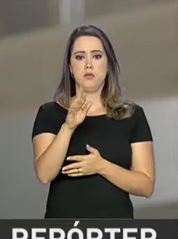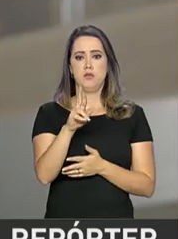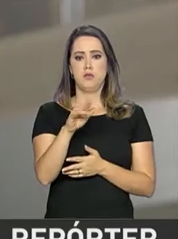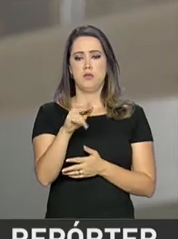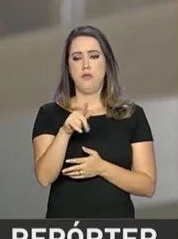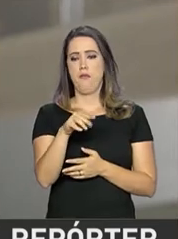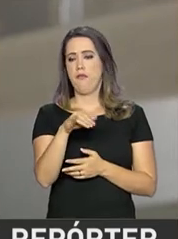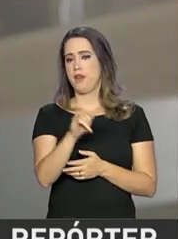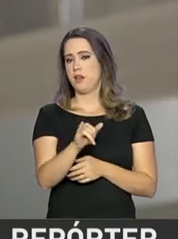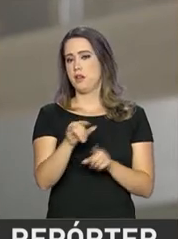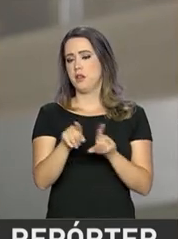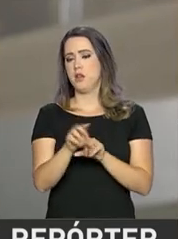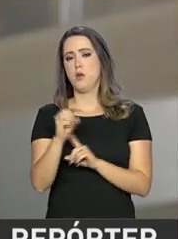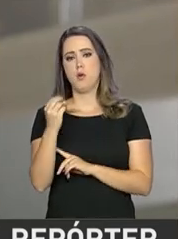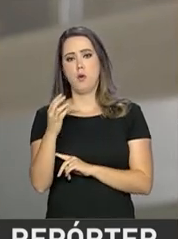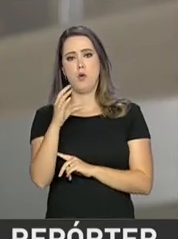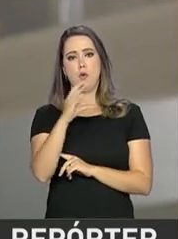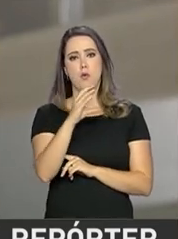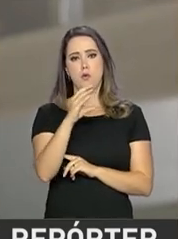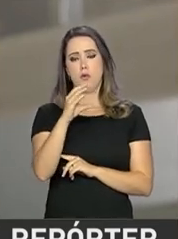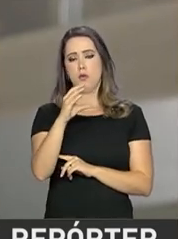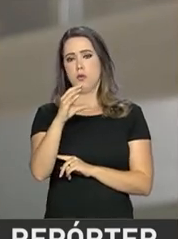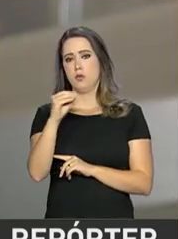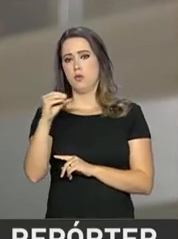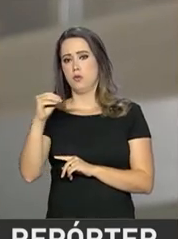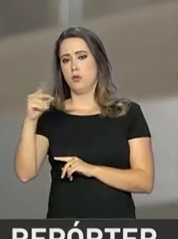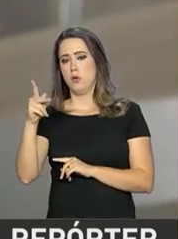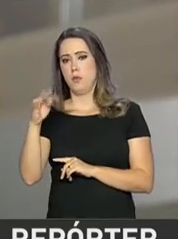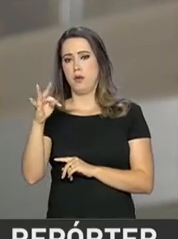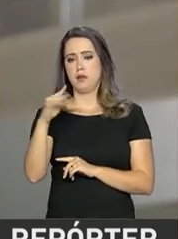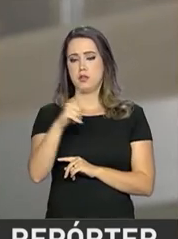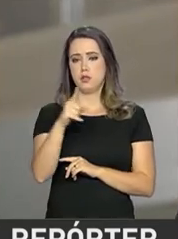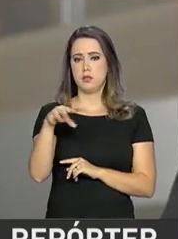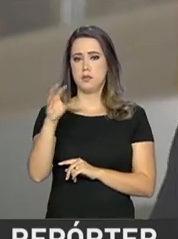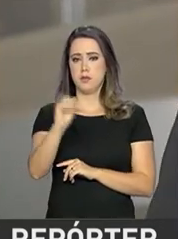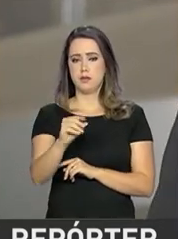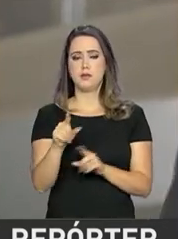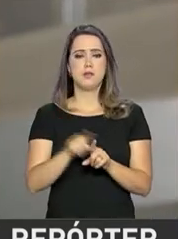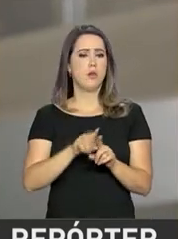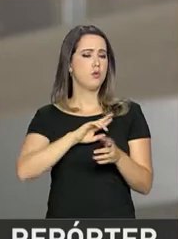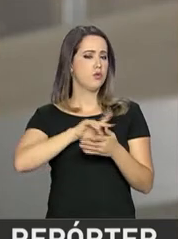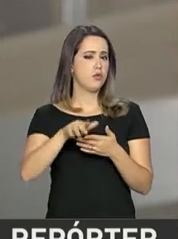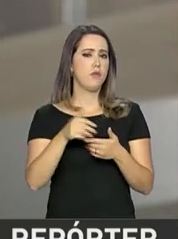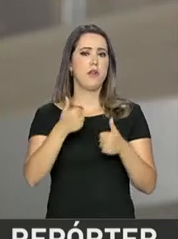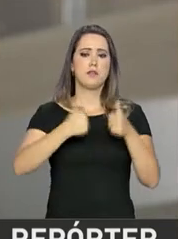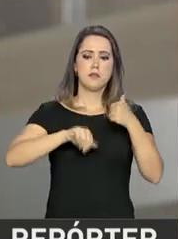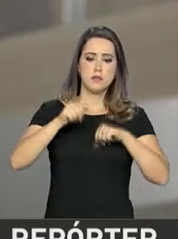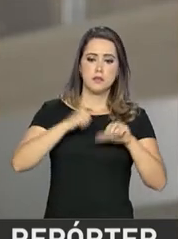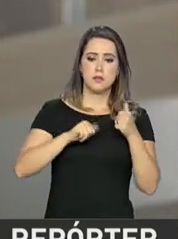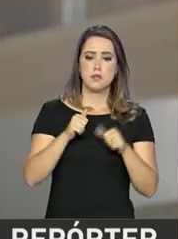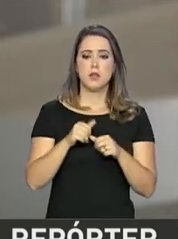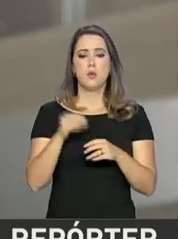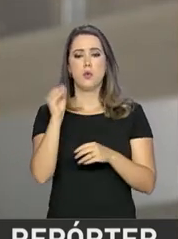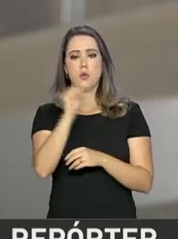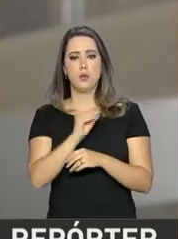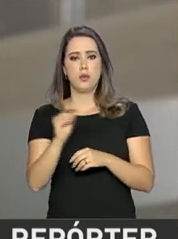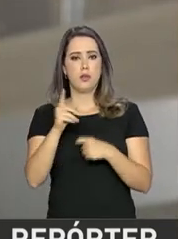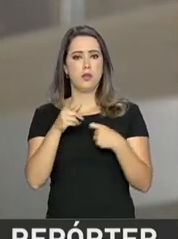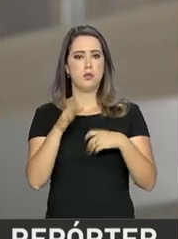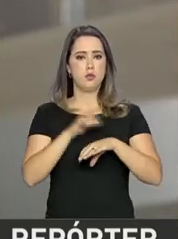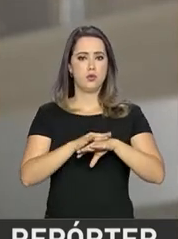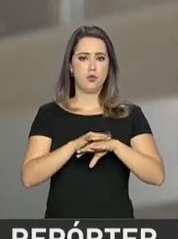coparticipação aí o que inclui exames preventivos de pré-natal e tratamento também de doenças crônicas o que inclui aí também